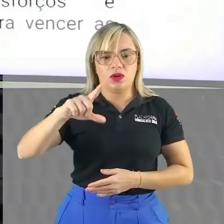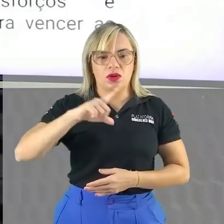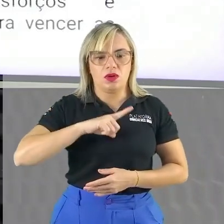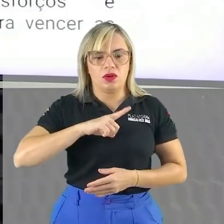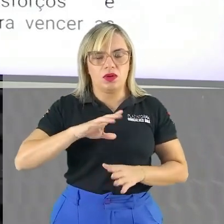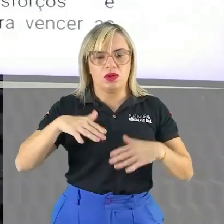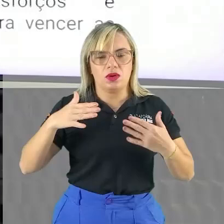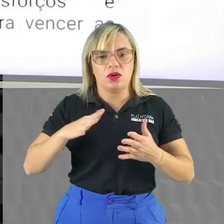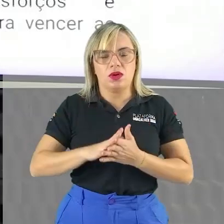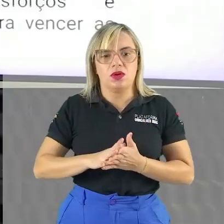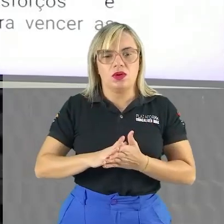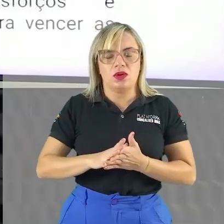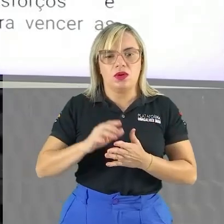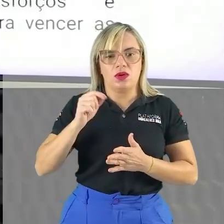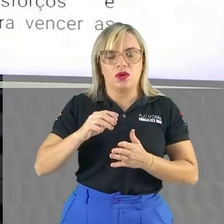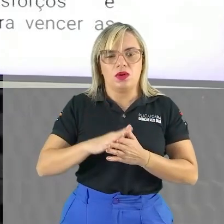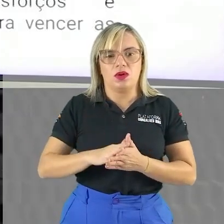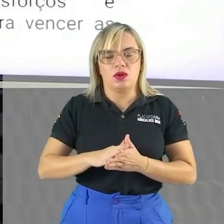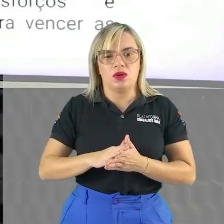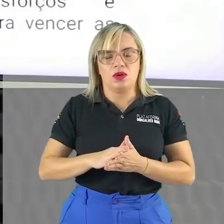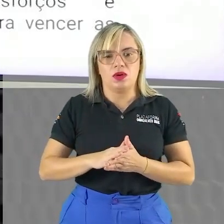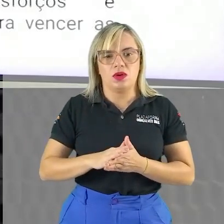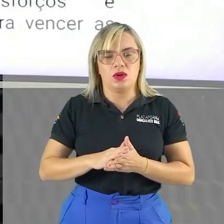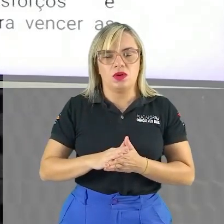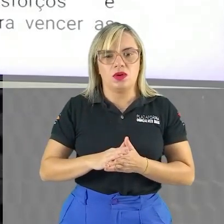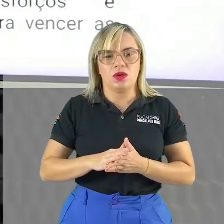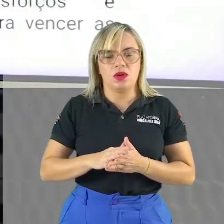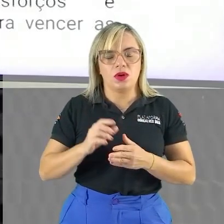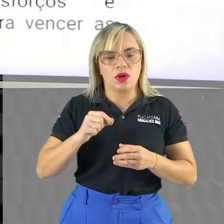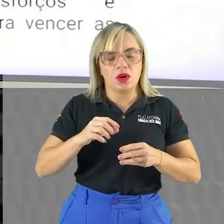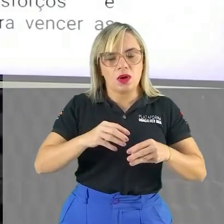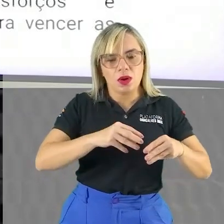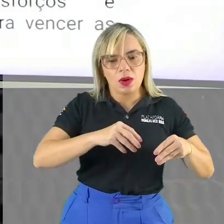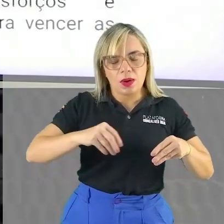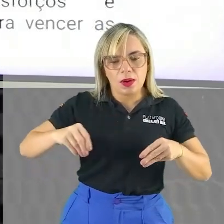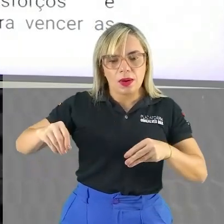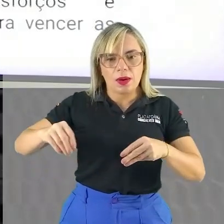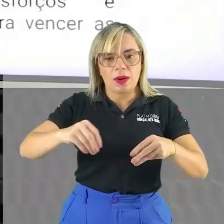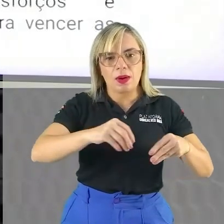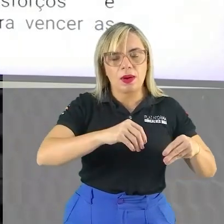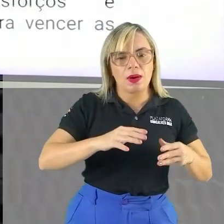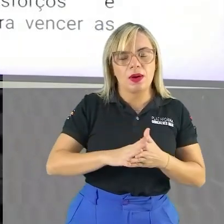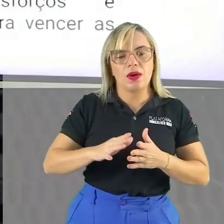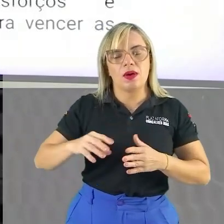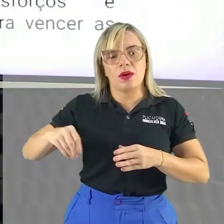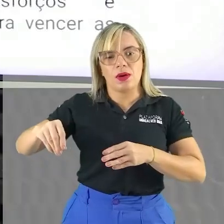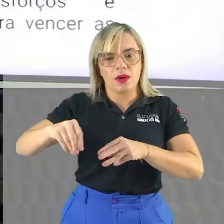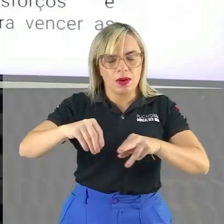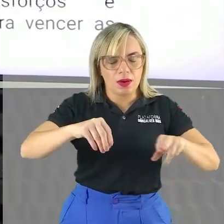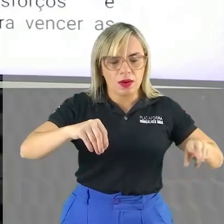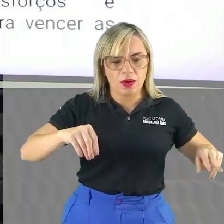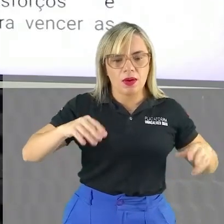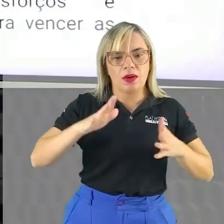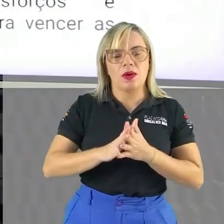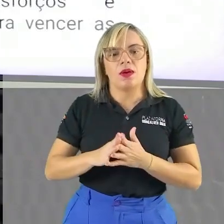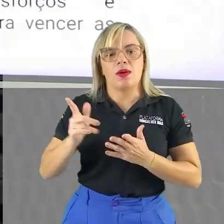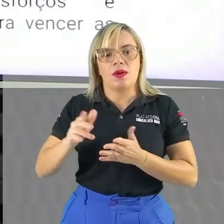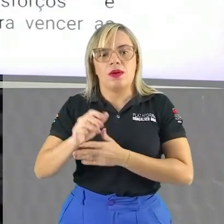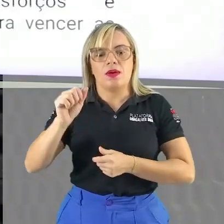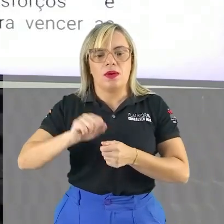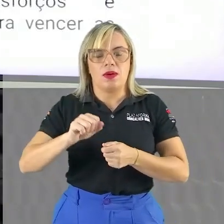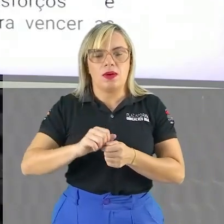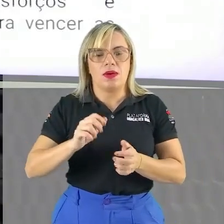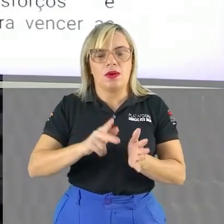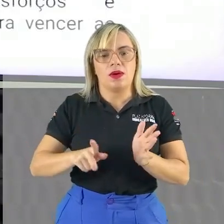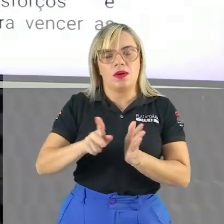né, a mineração ali na região das Minas Gerais. Então, era necessário produzir. E por isso a iniciativa privada ela esteve